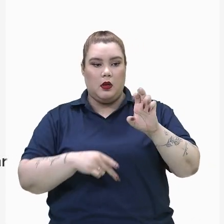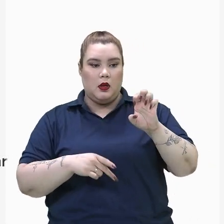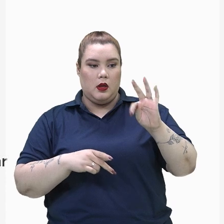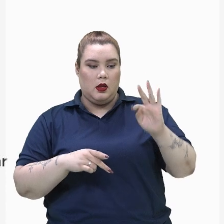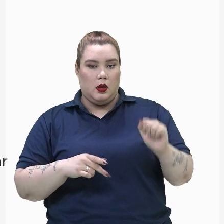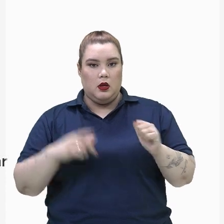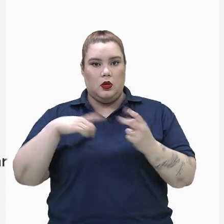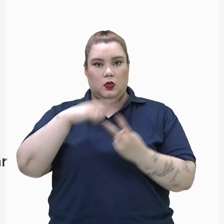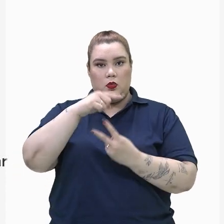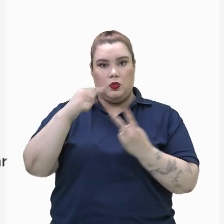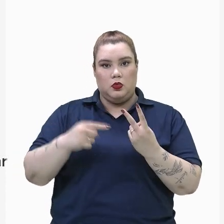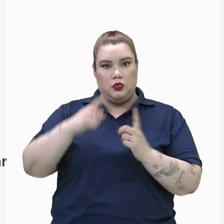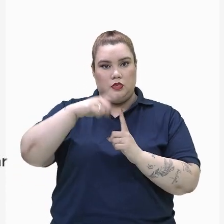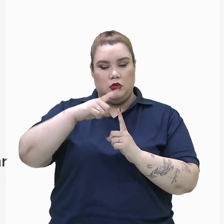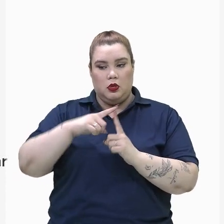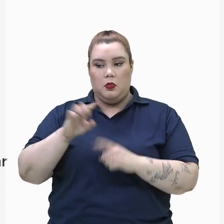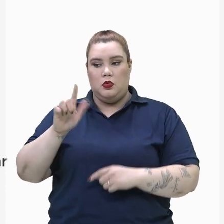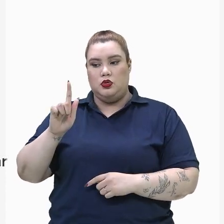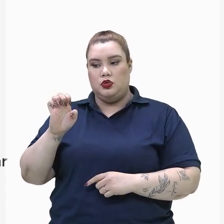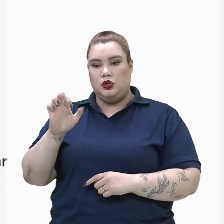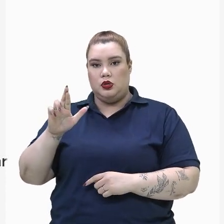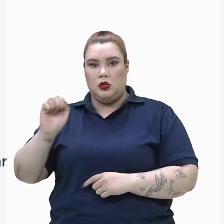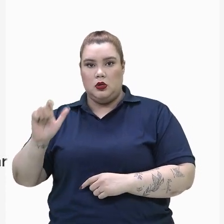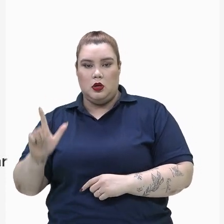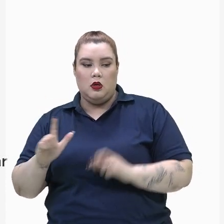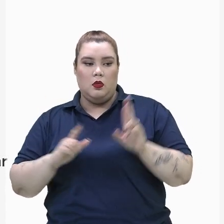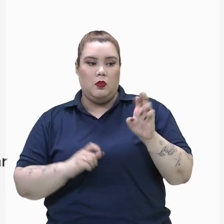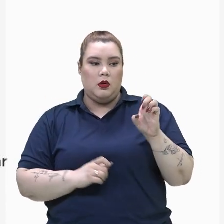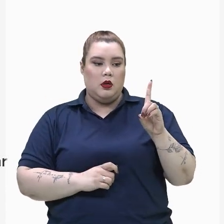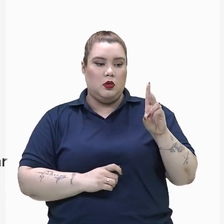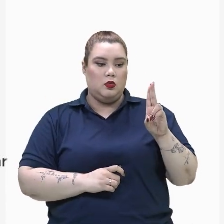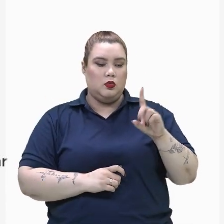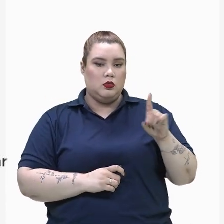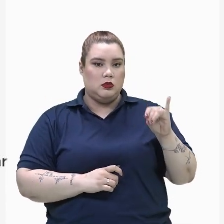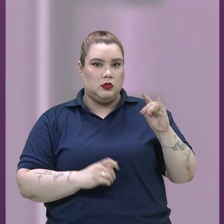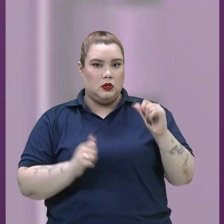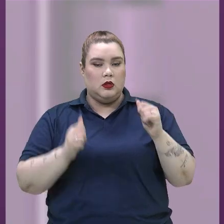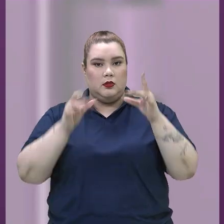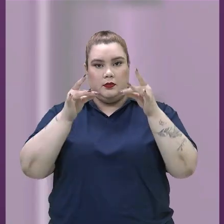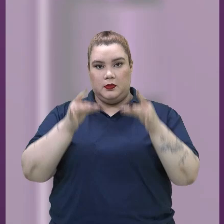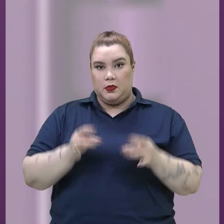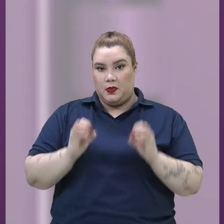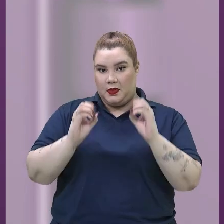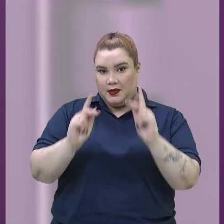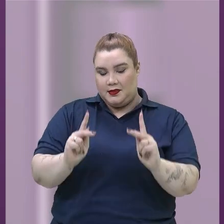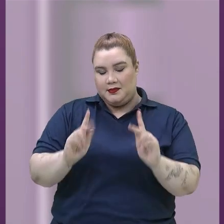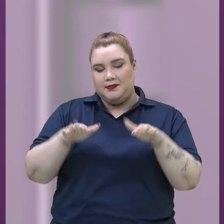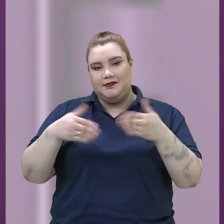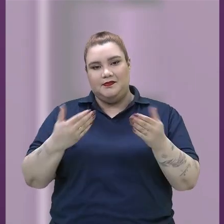geral e a equação reduzida, nós destacamos aqui a importância de cada um, beleza? Então era